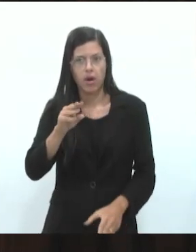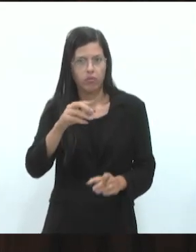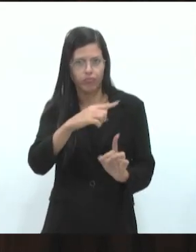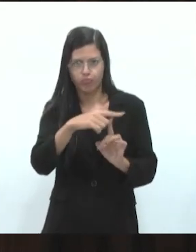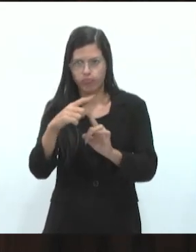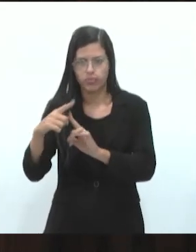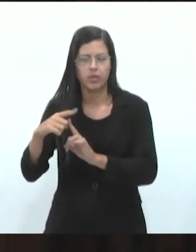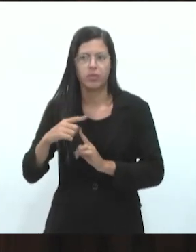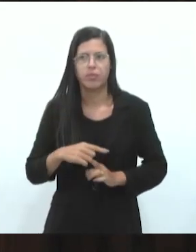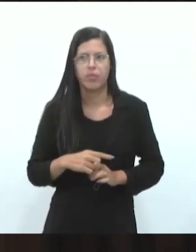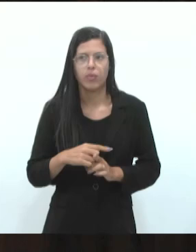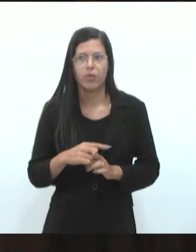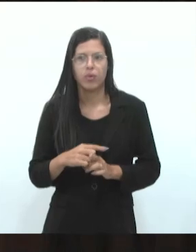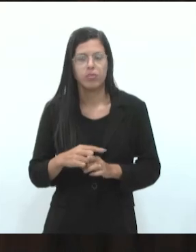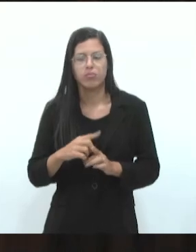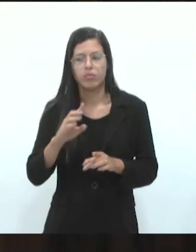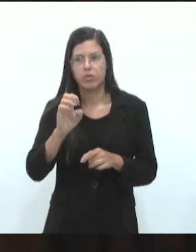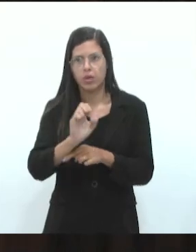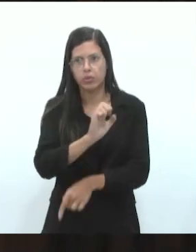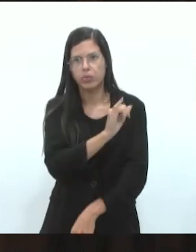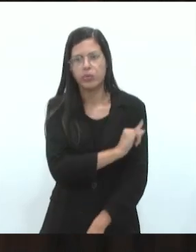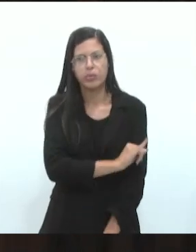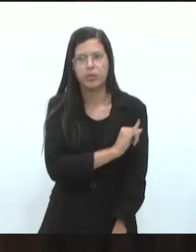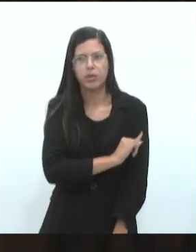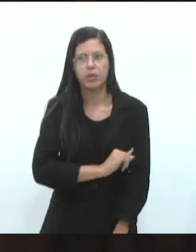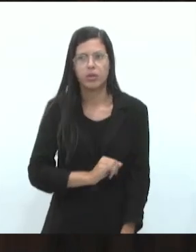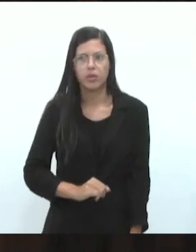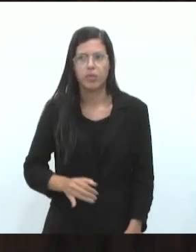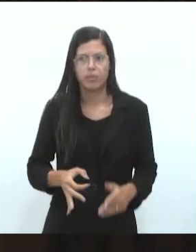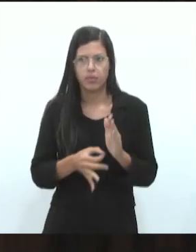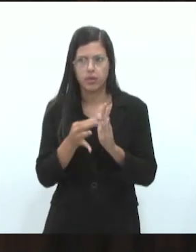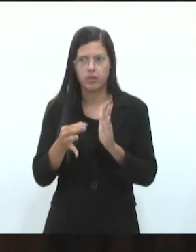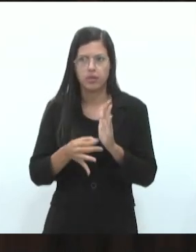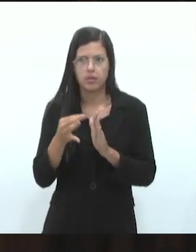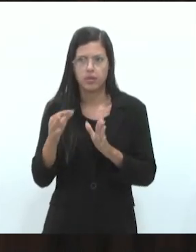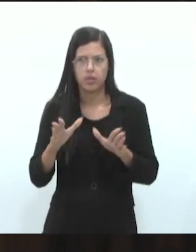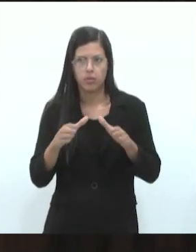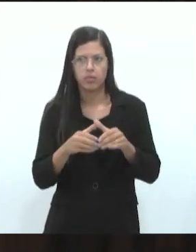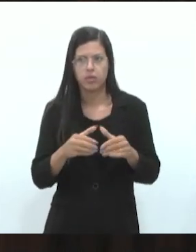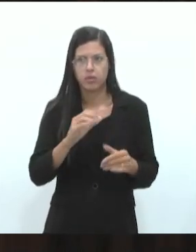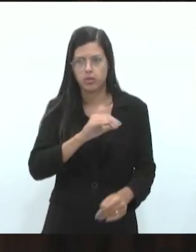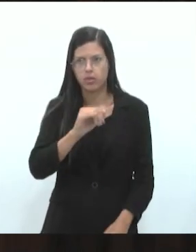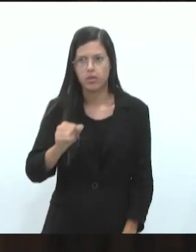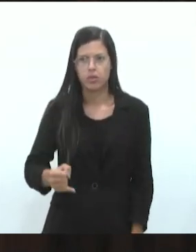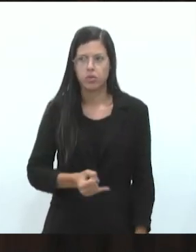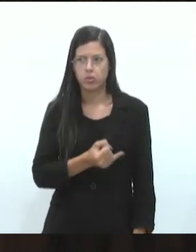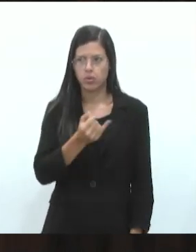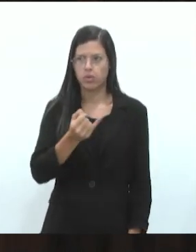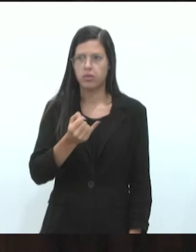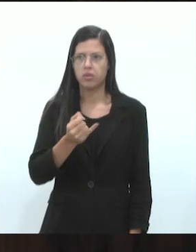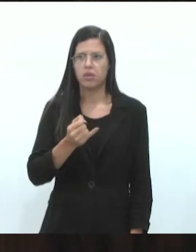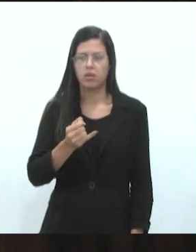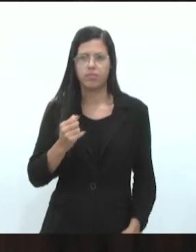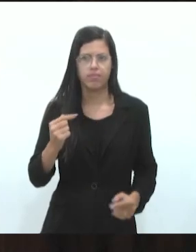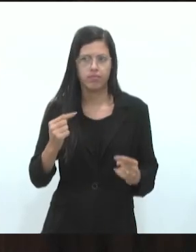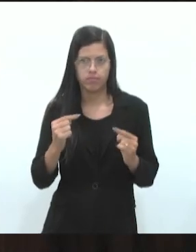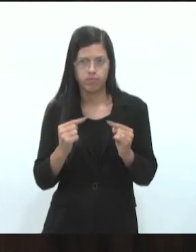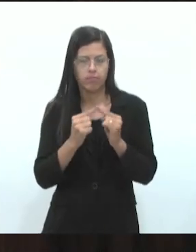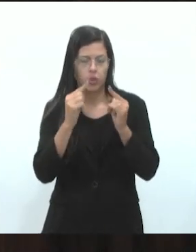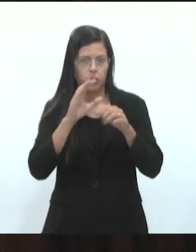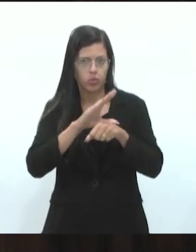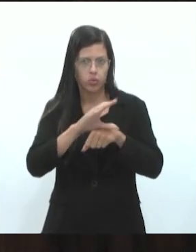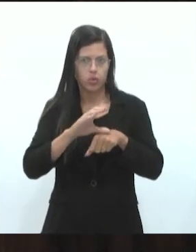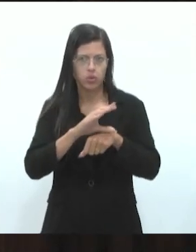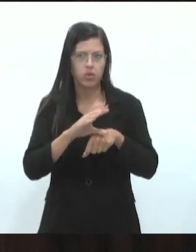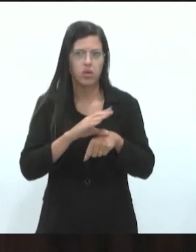autônomas no âmbito do Estado do Rio de Janeiro. Pareceres das comissões de Constituição e Justiça pela